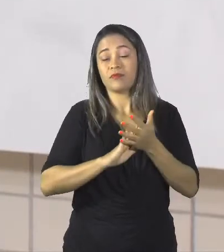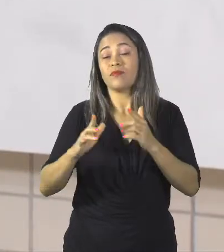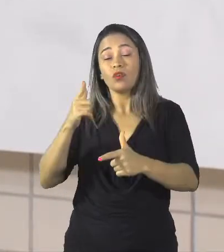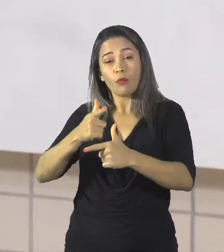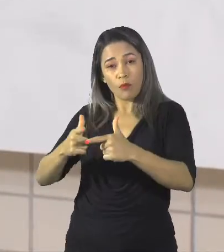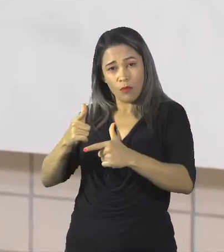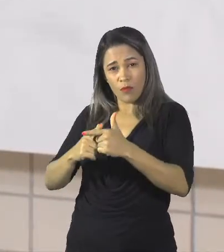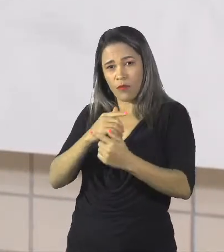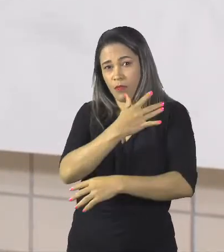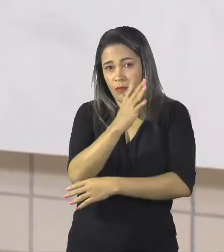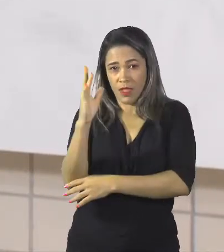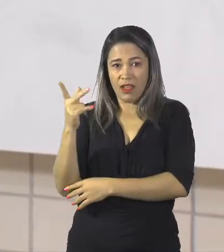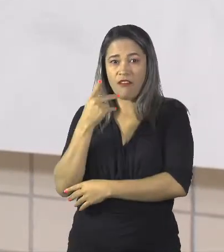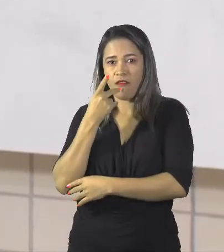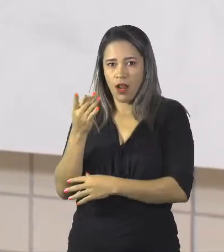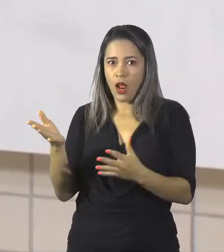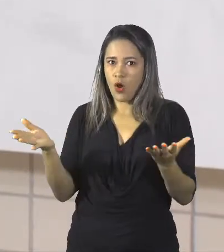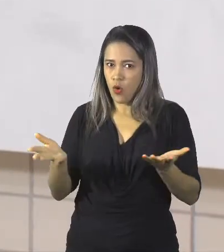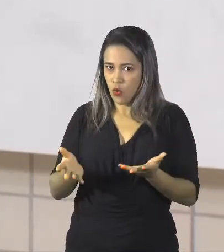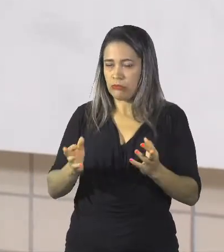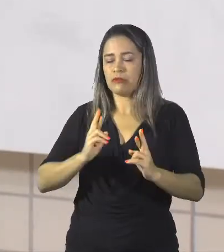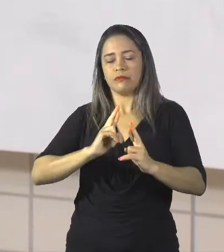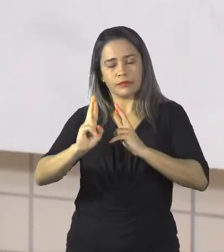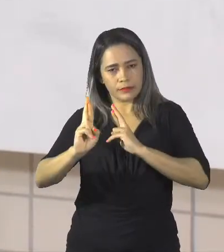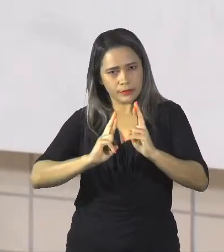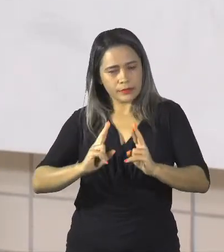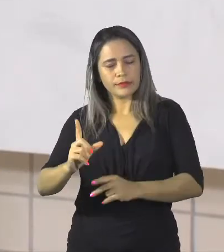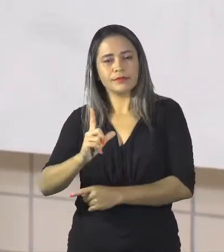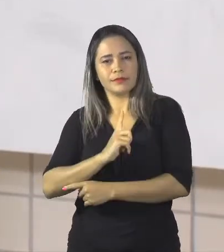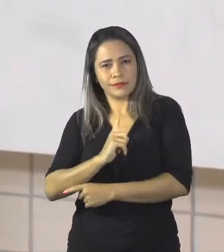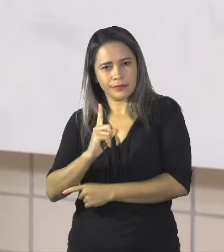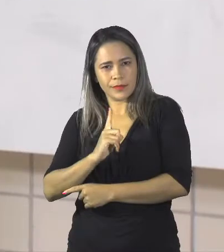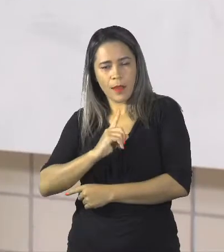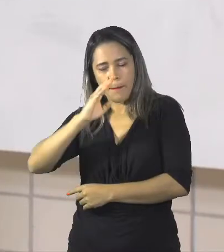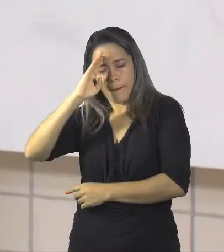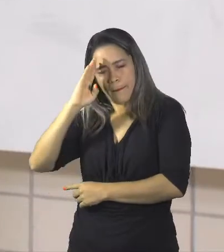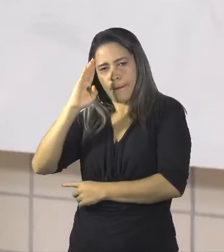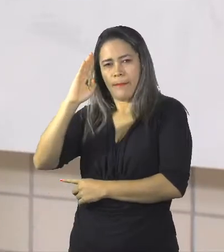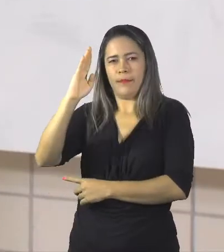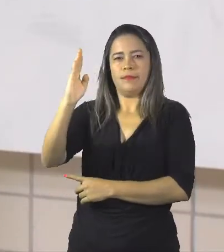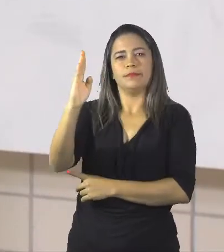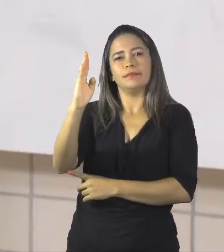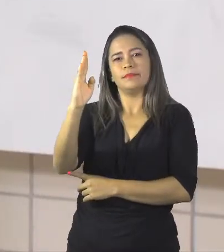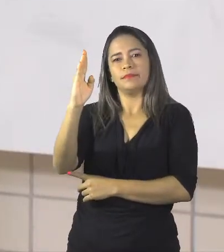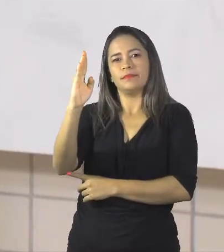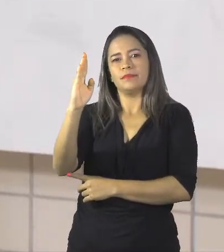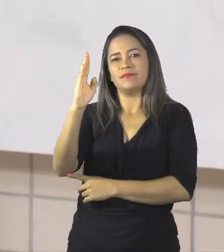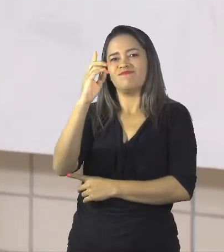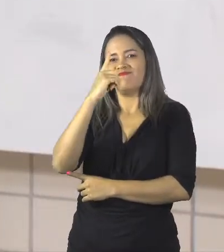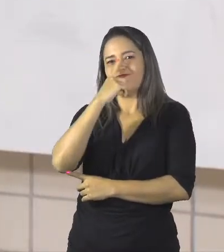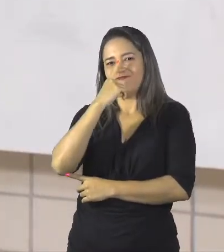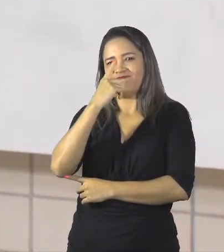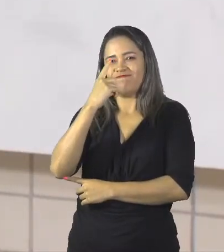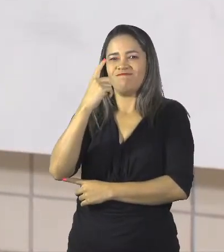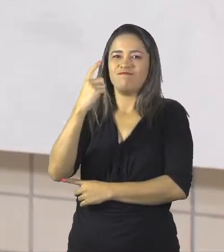nós vamos falar hoje, eles estão relacionados principalmente à